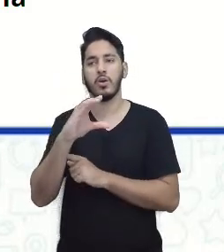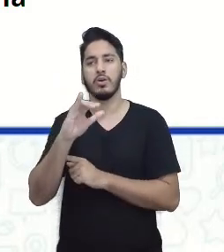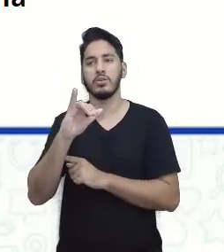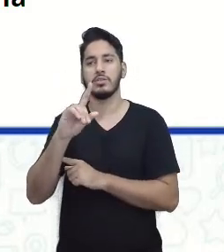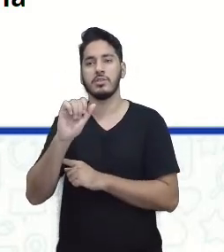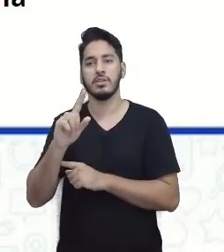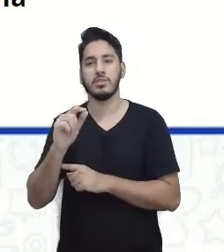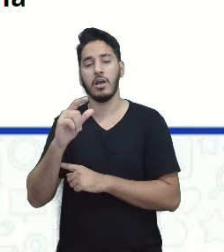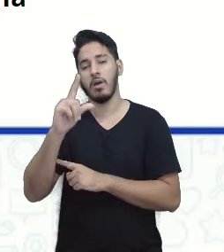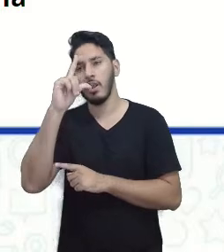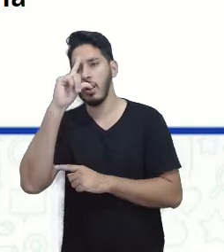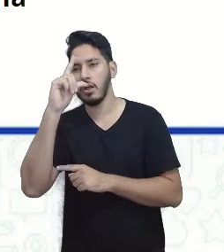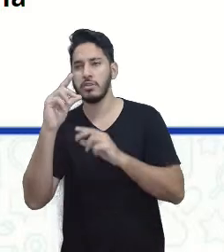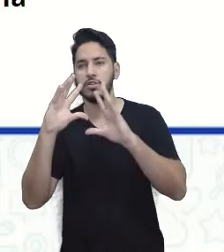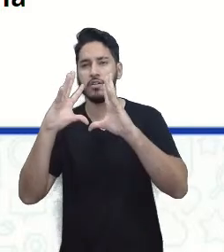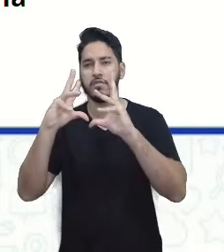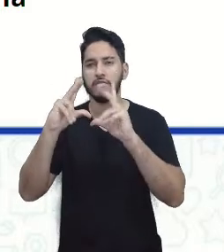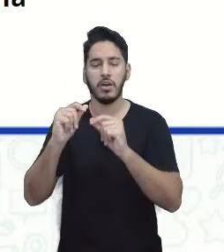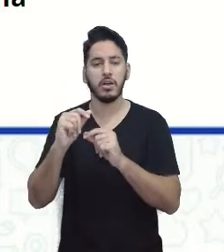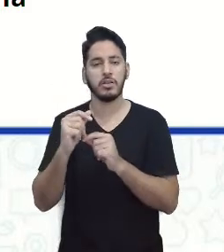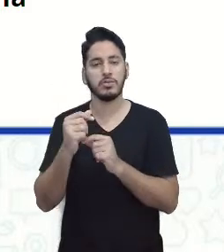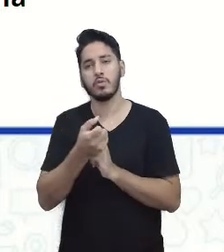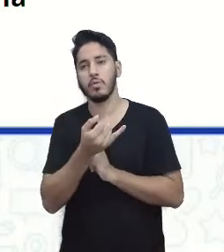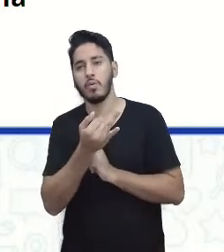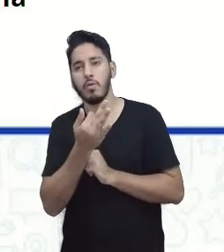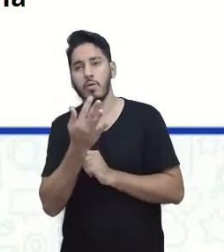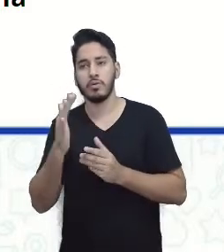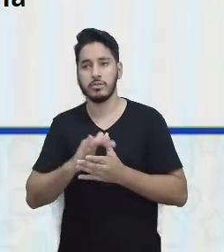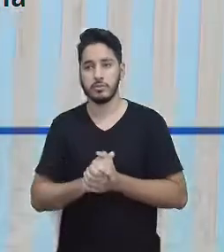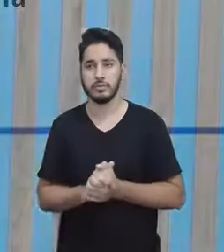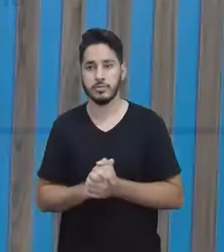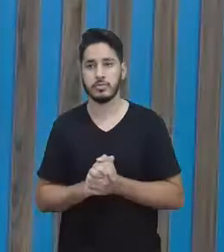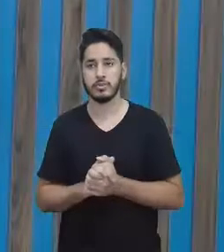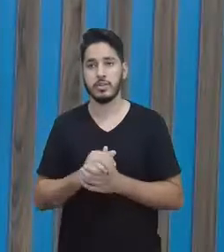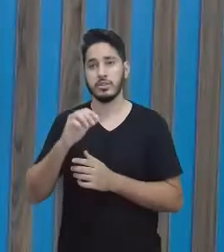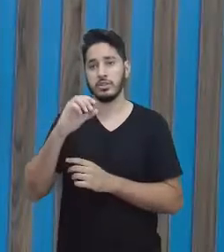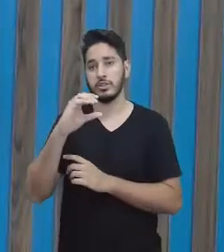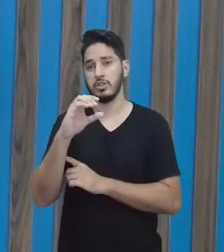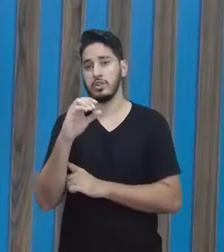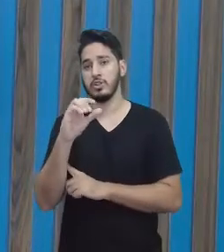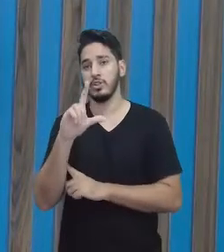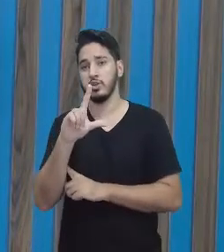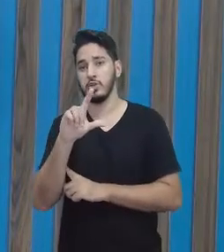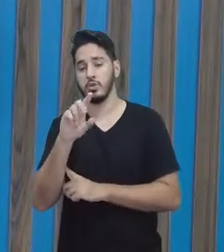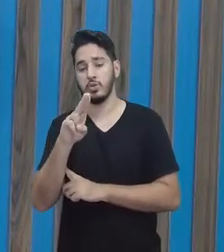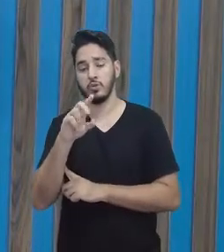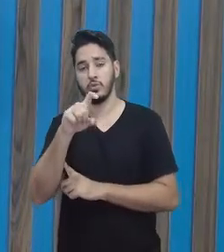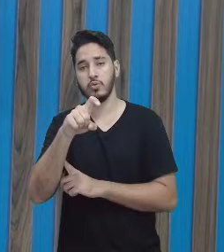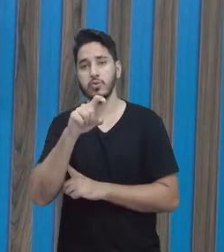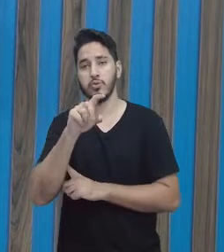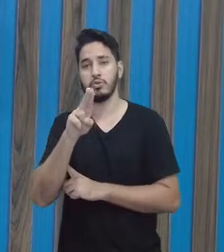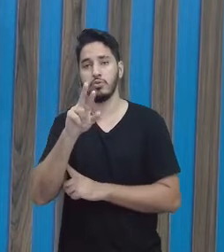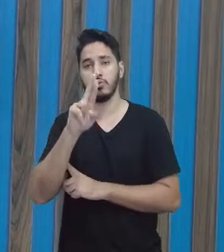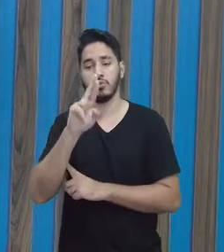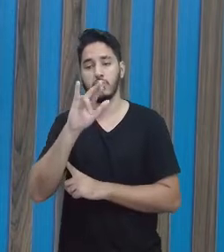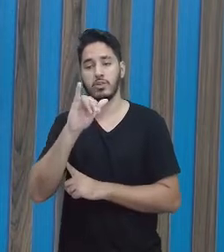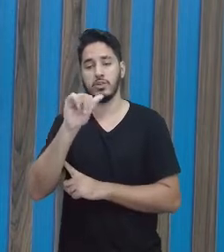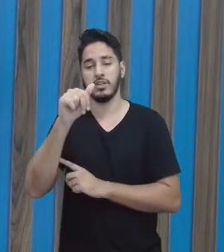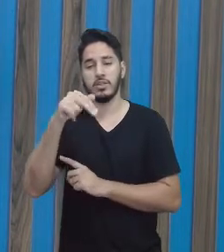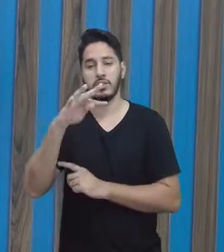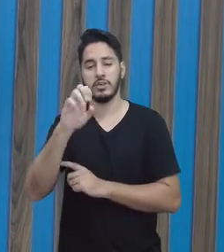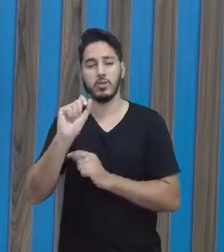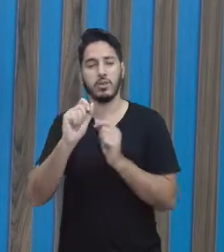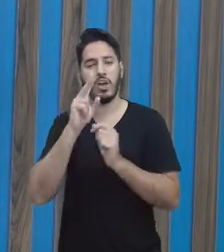barroca, luxuriante da cultura mediterrânea. Esse luxuriante aí tem a ver com a força, né,